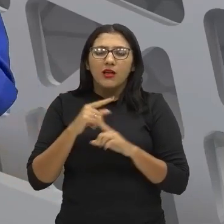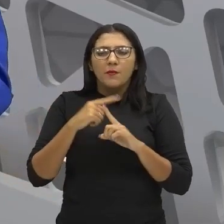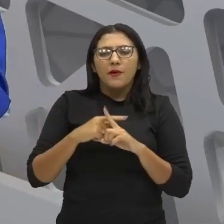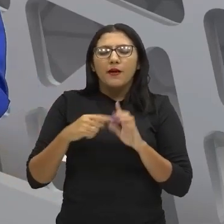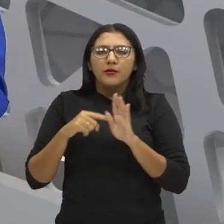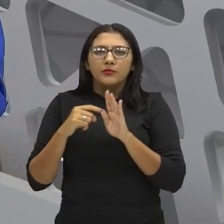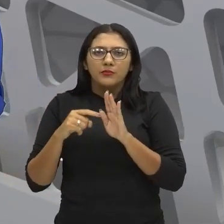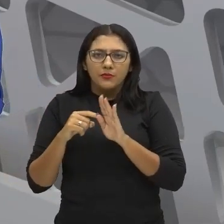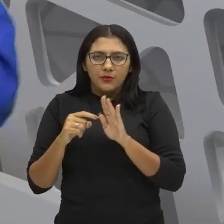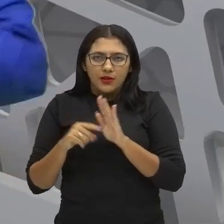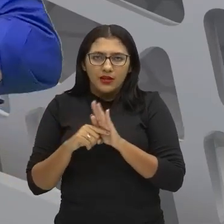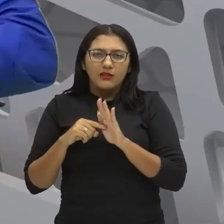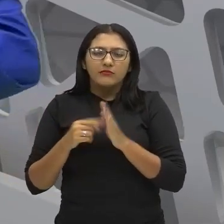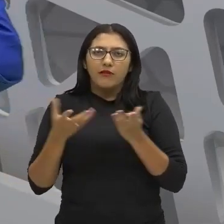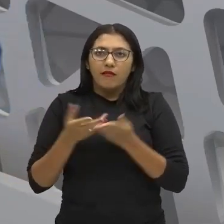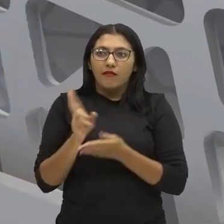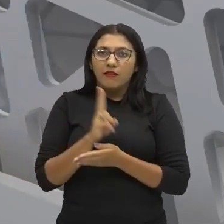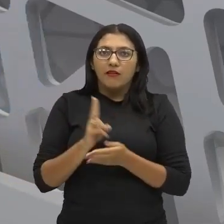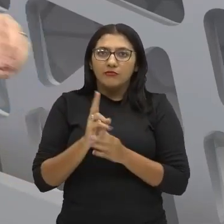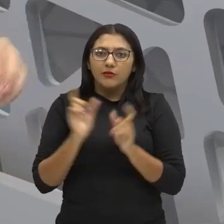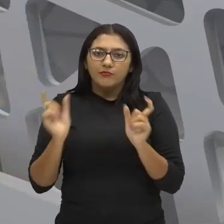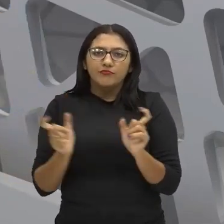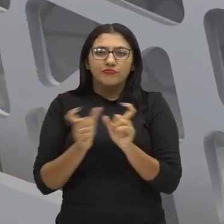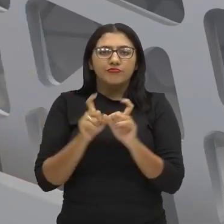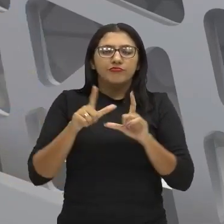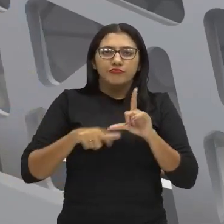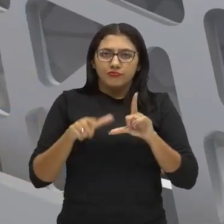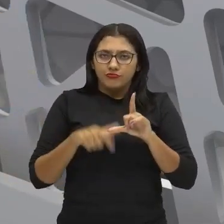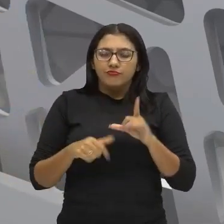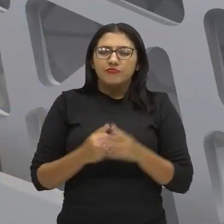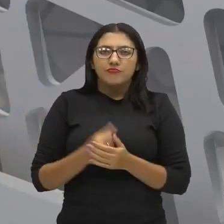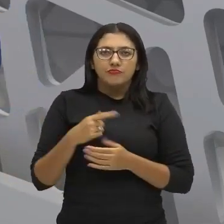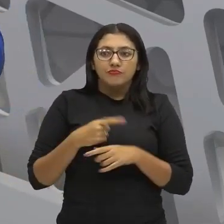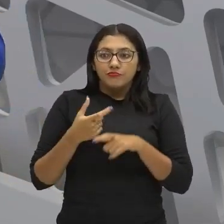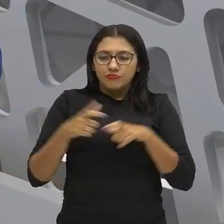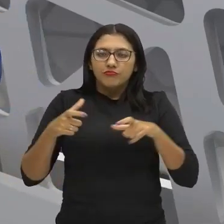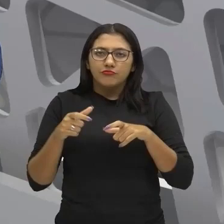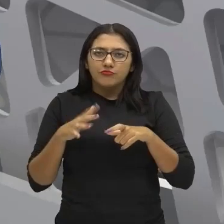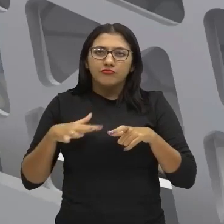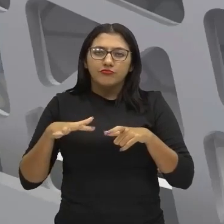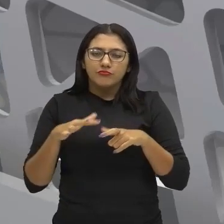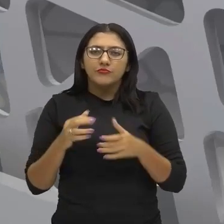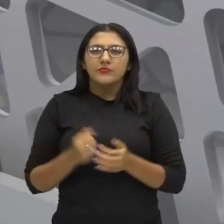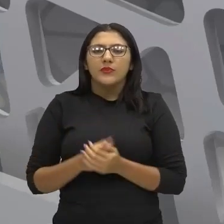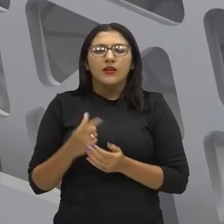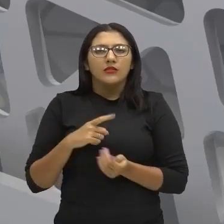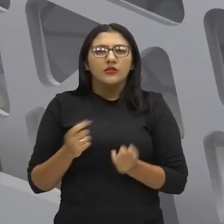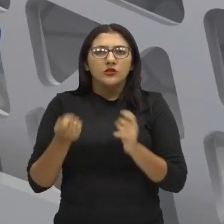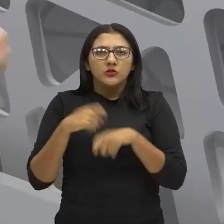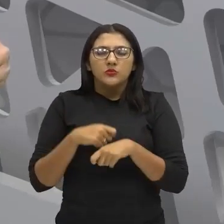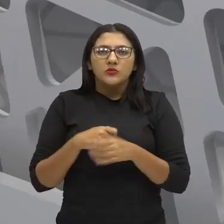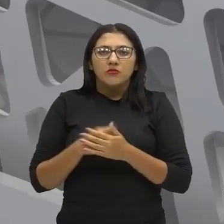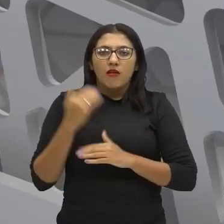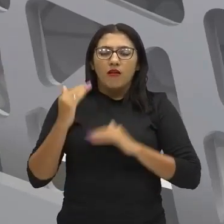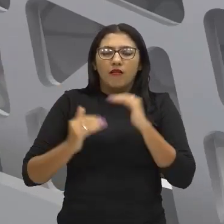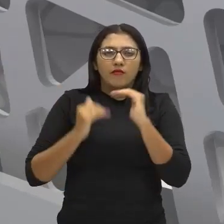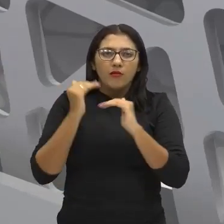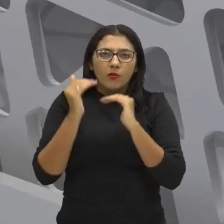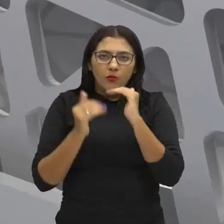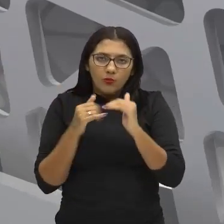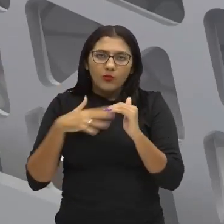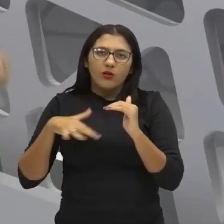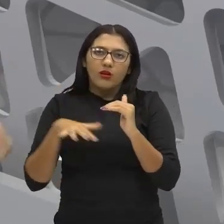letras foram sendo acopladas, generalizando a situação, ou seja, fazendo uma evolução